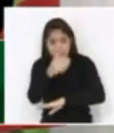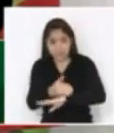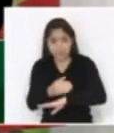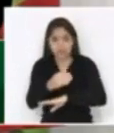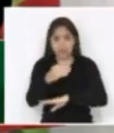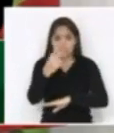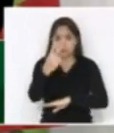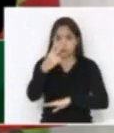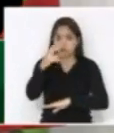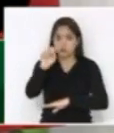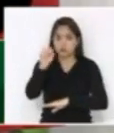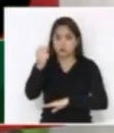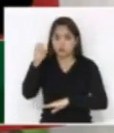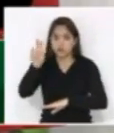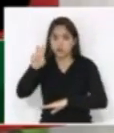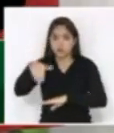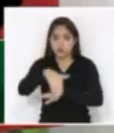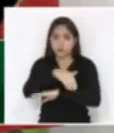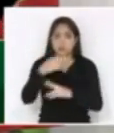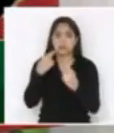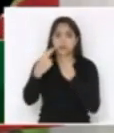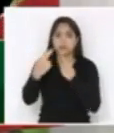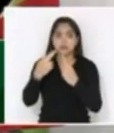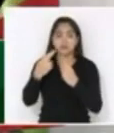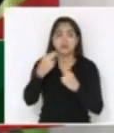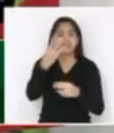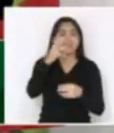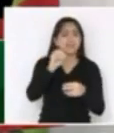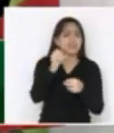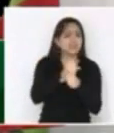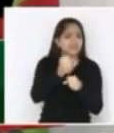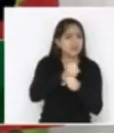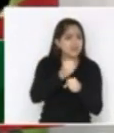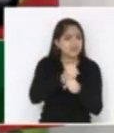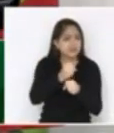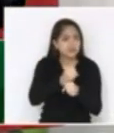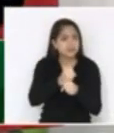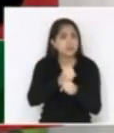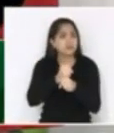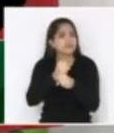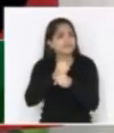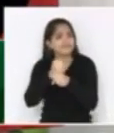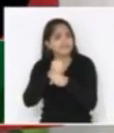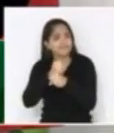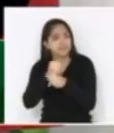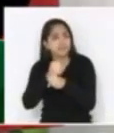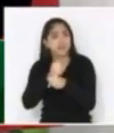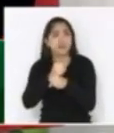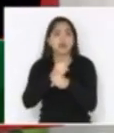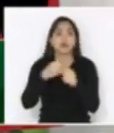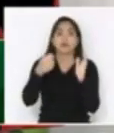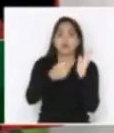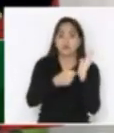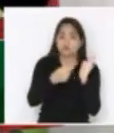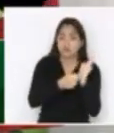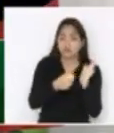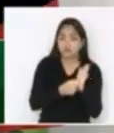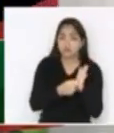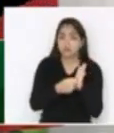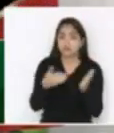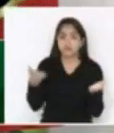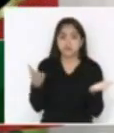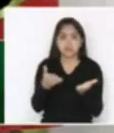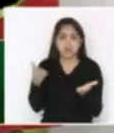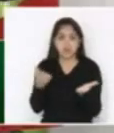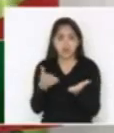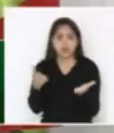285 é uma luta de 30 anos de luta, sem parar. E agora, depois de já desacreditado,